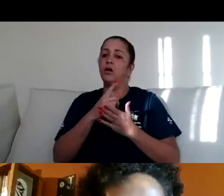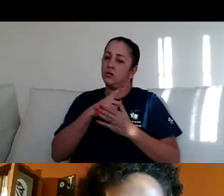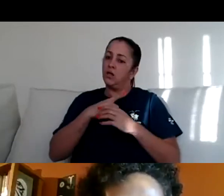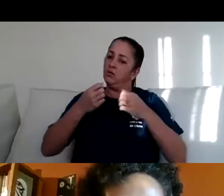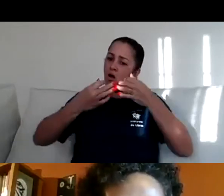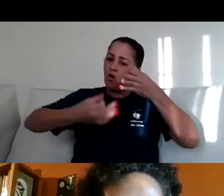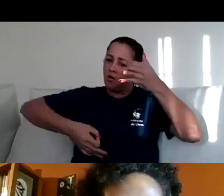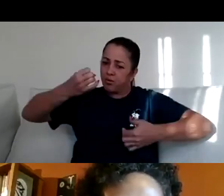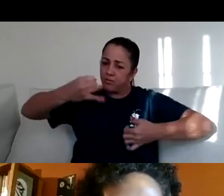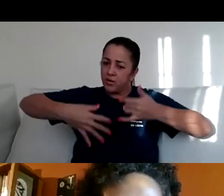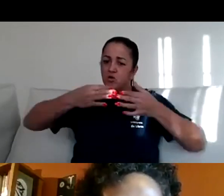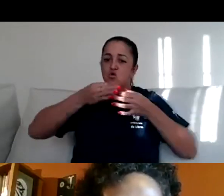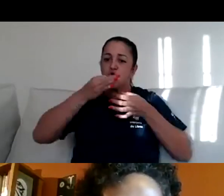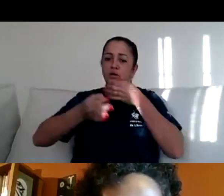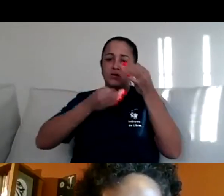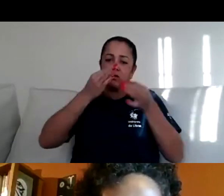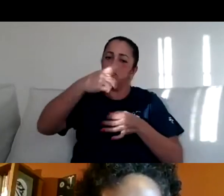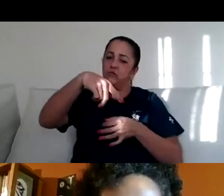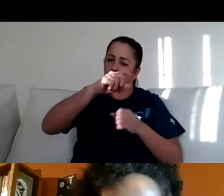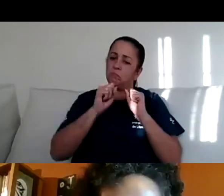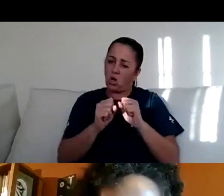da biblioteca, não é, meninas?